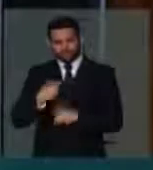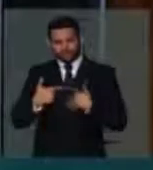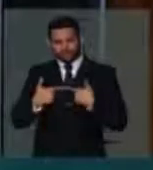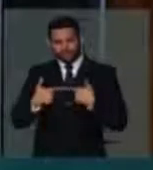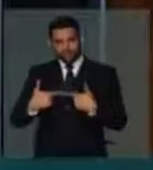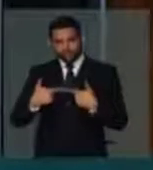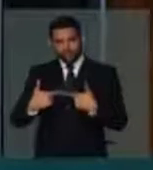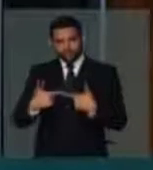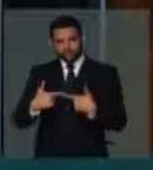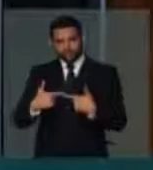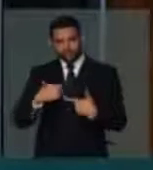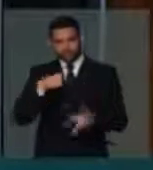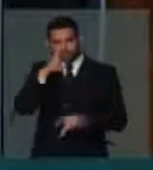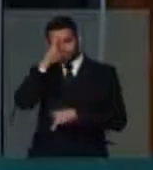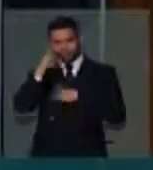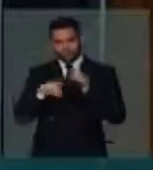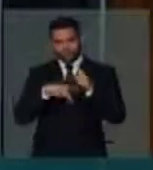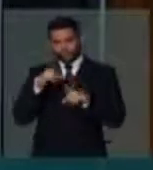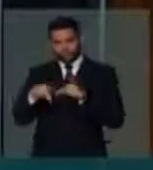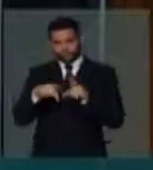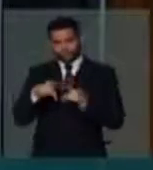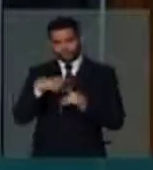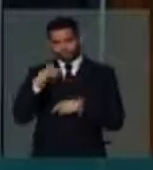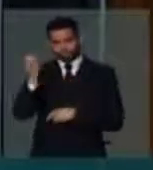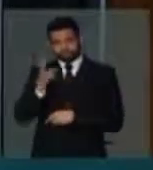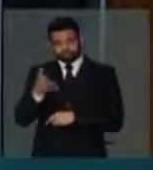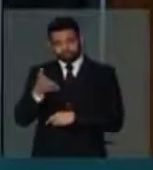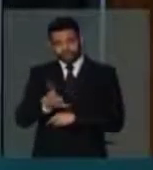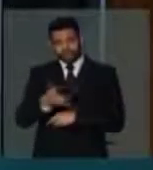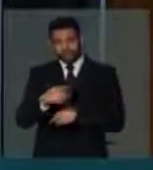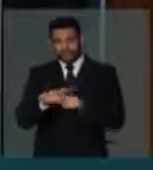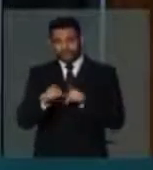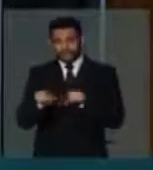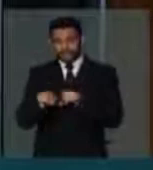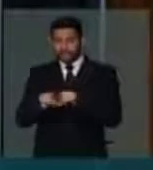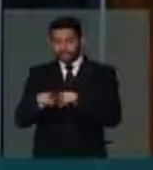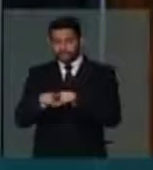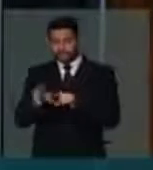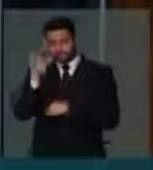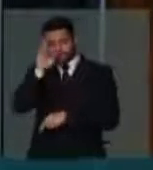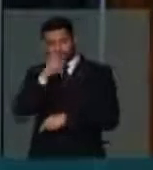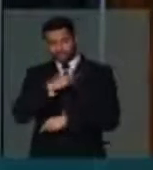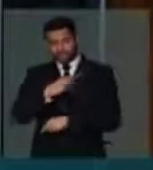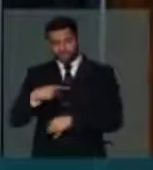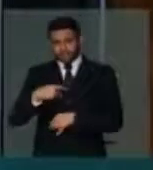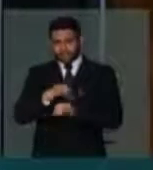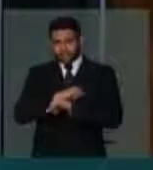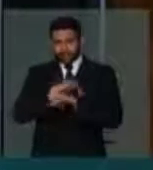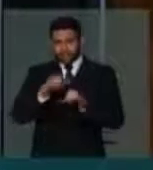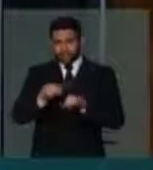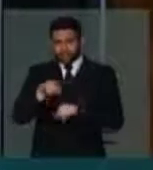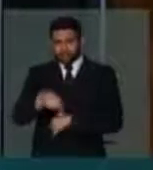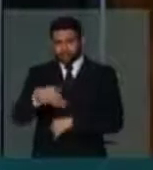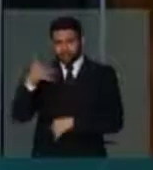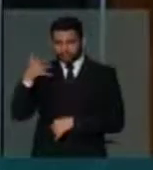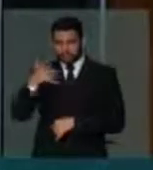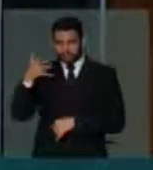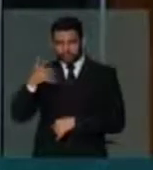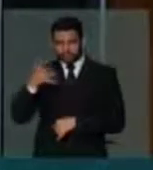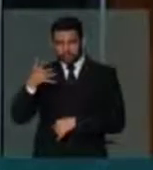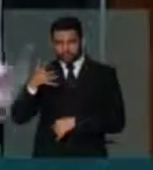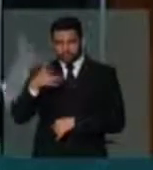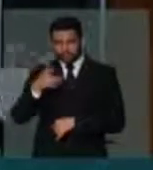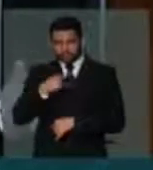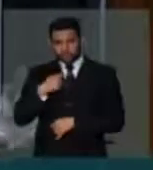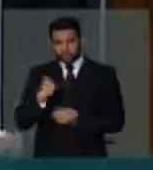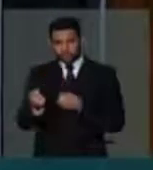luta desses brasileiros. Mas, ao mesmo tempo, senhor presidente, relato aqui desta tribuna